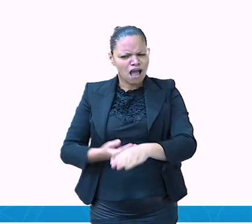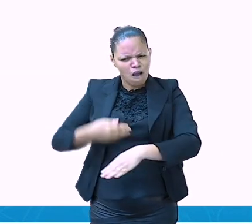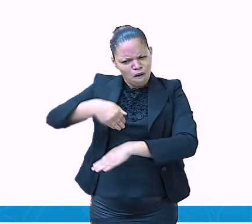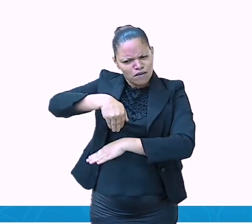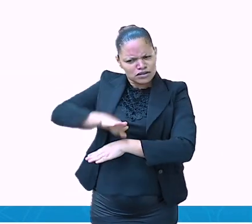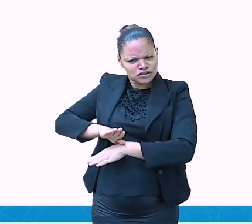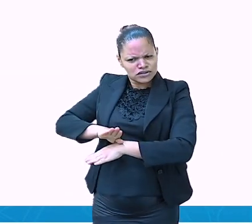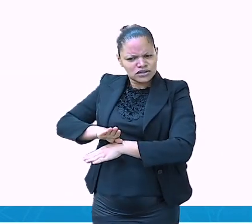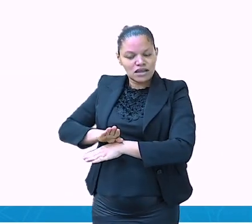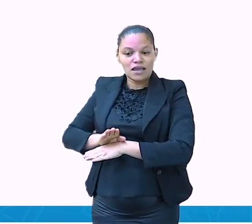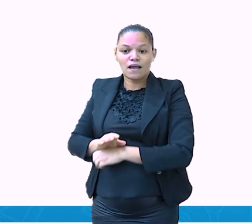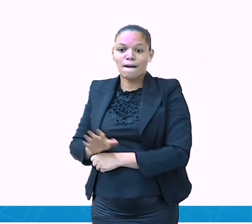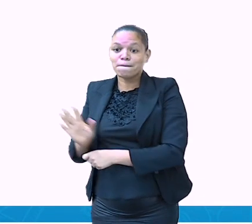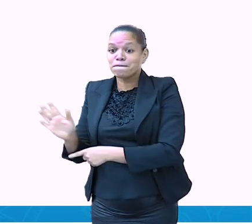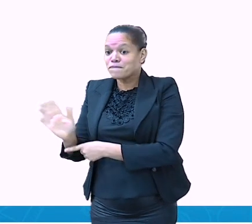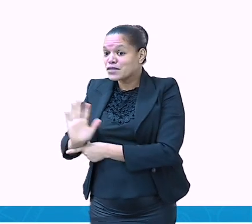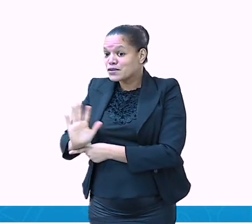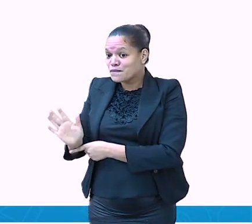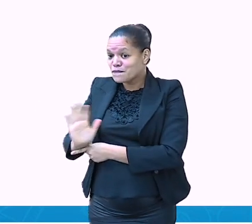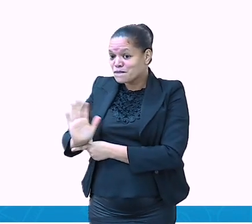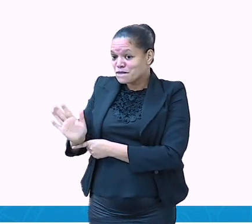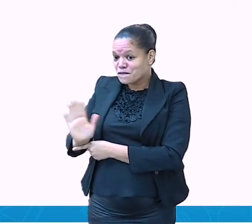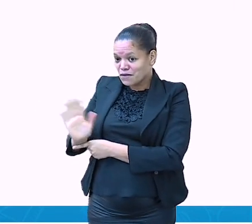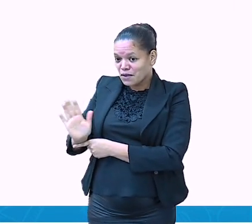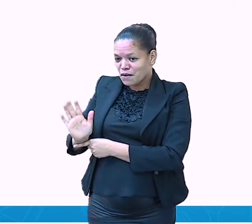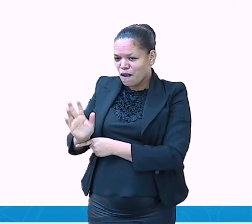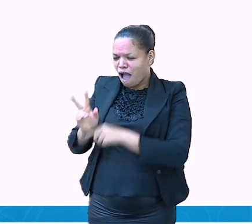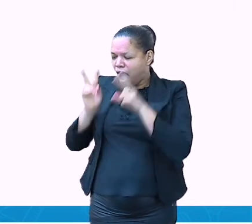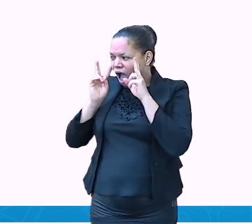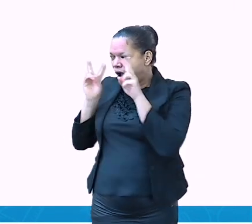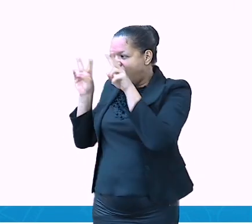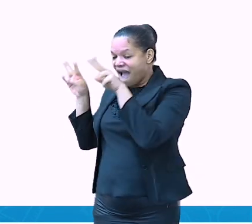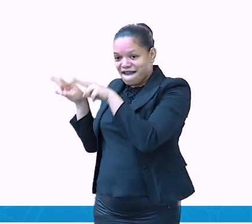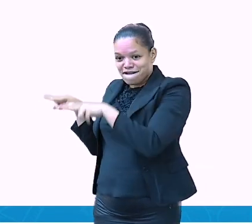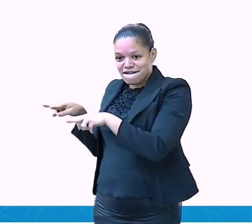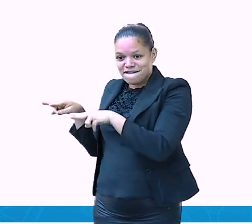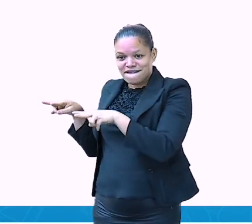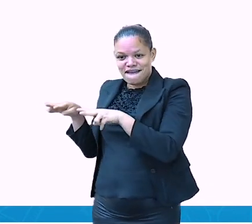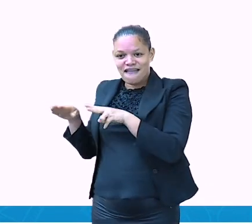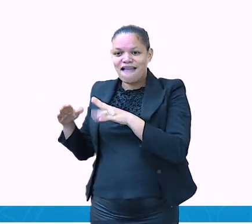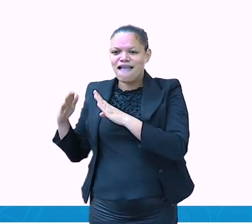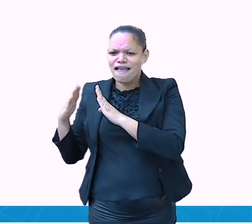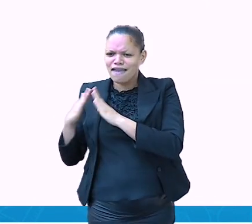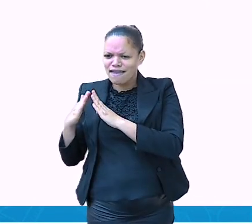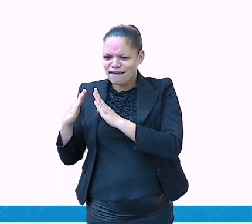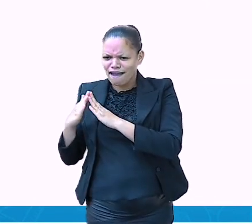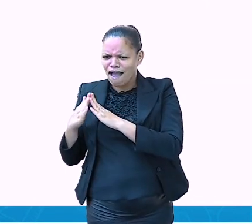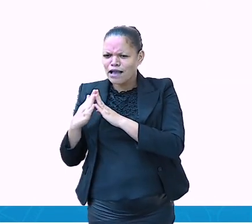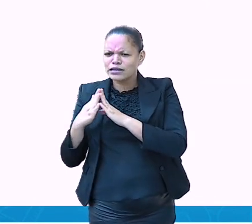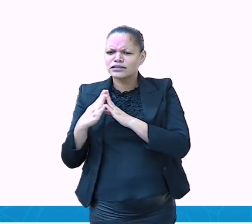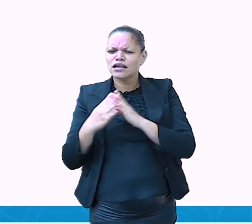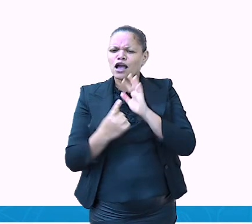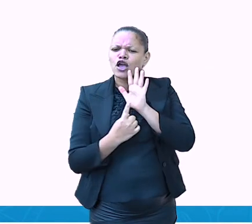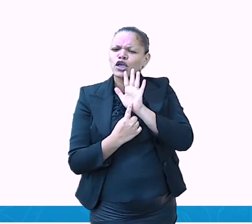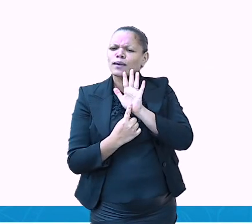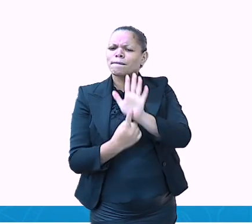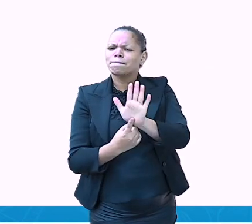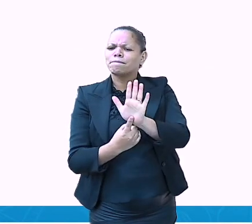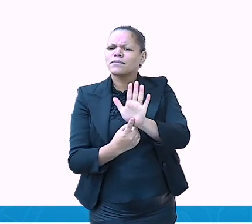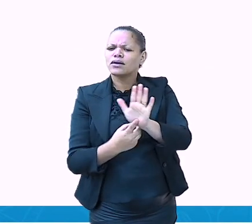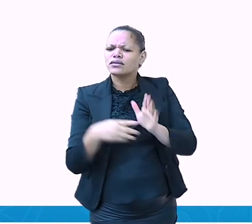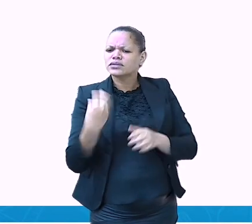se assistir. Aquele filme B-Movie, que é A Vida de uma Abelha. Naquele